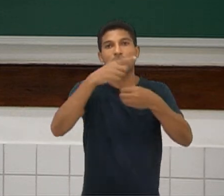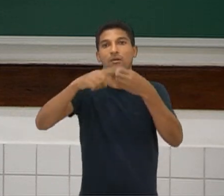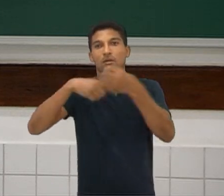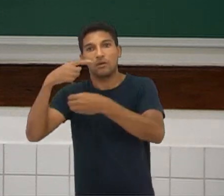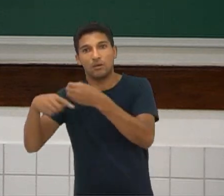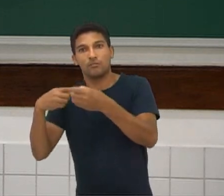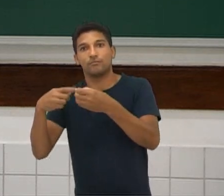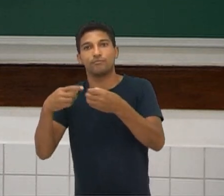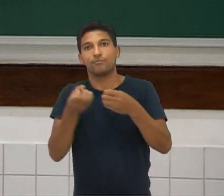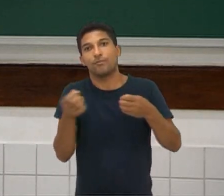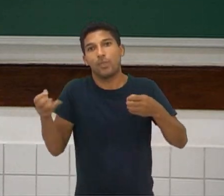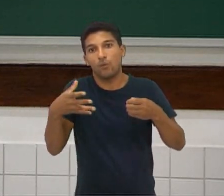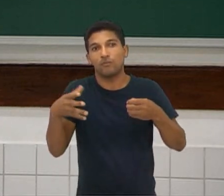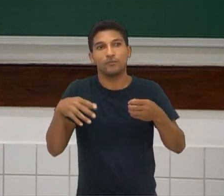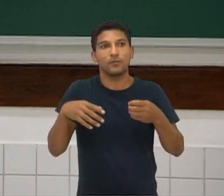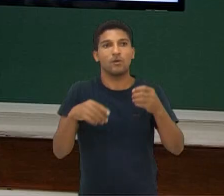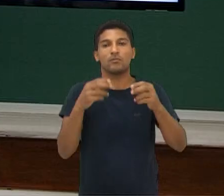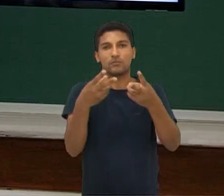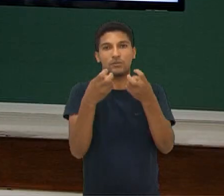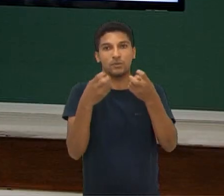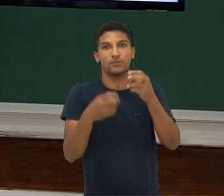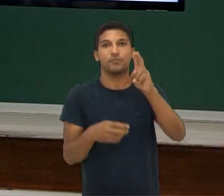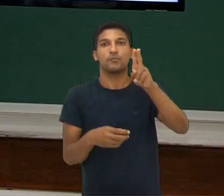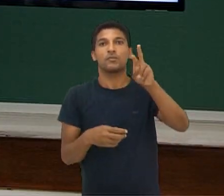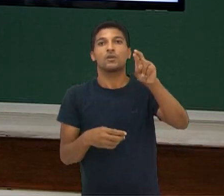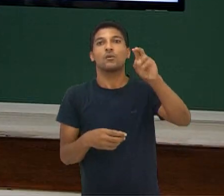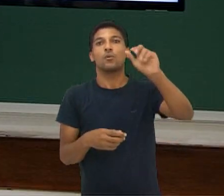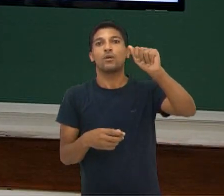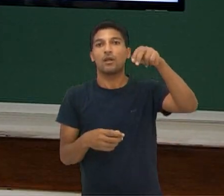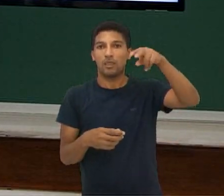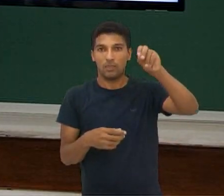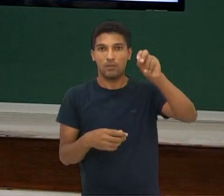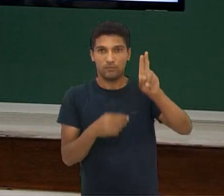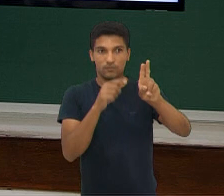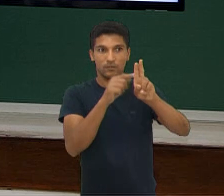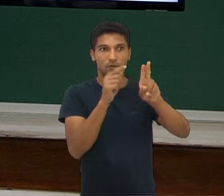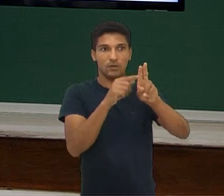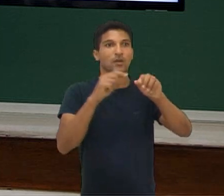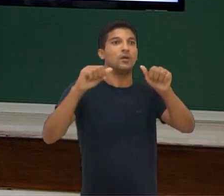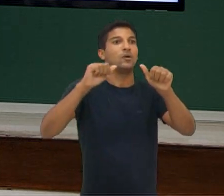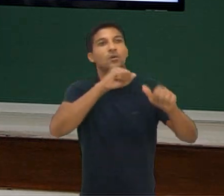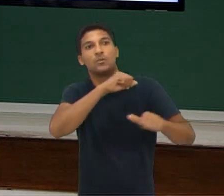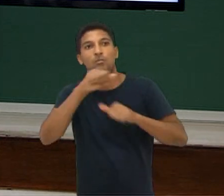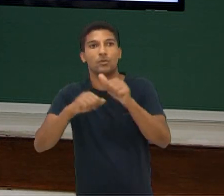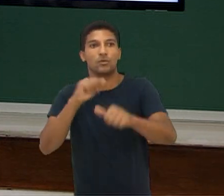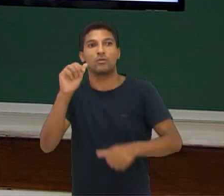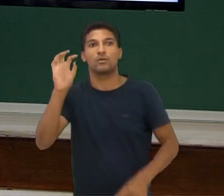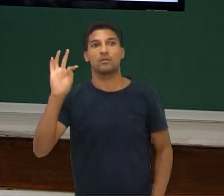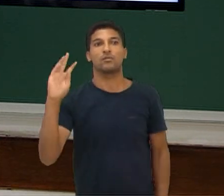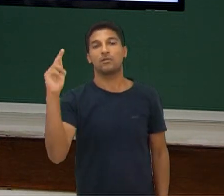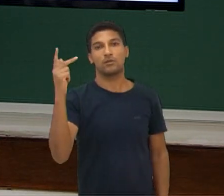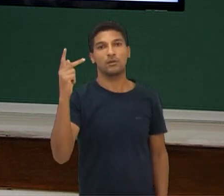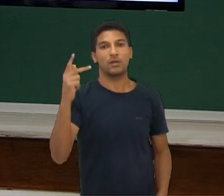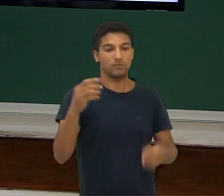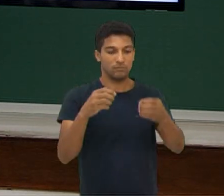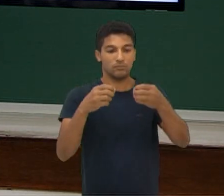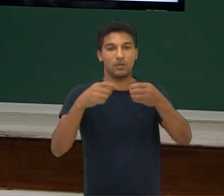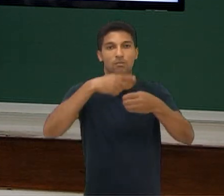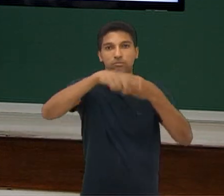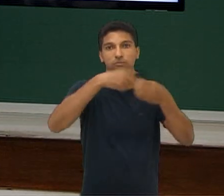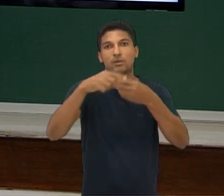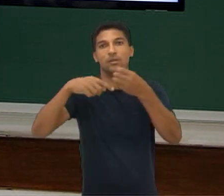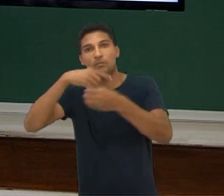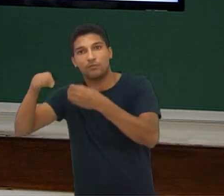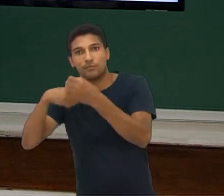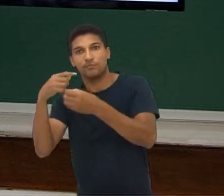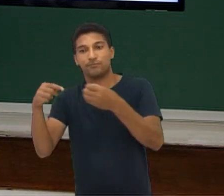químico. Então perceba que o urânio deixa de ser urânio e passa a ser o tório, que tem o símbolo